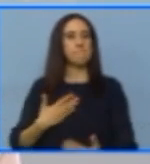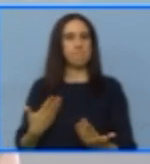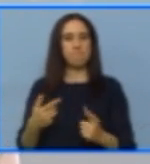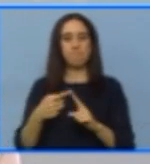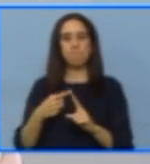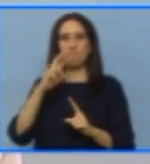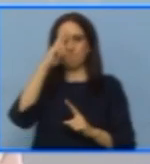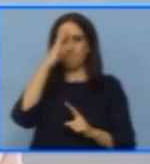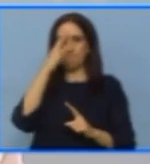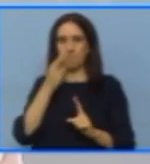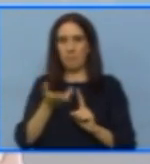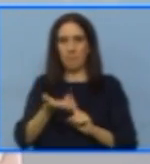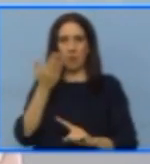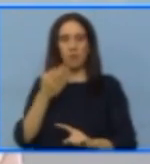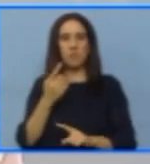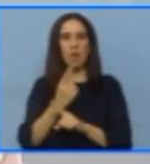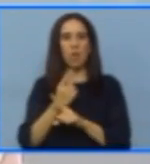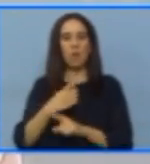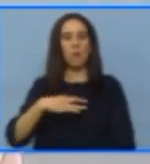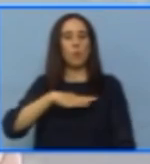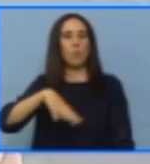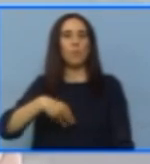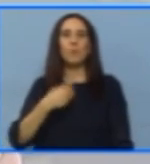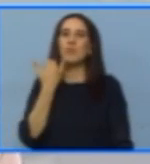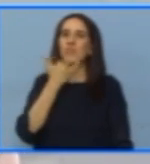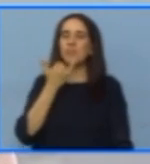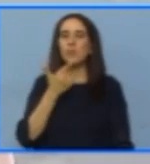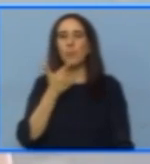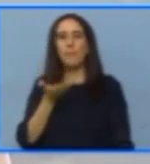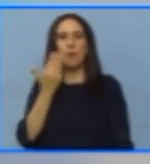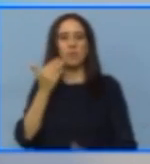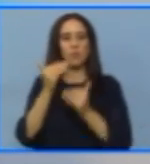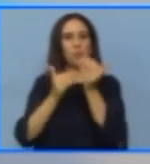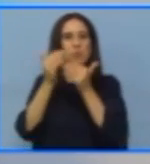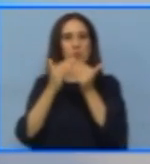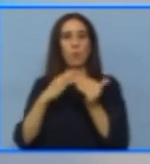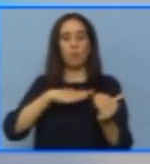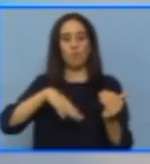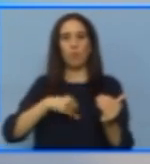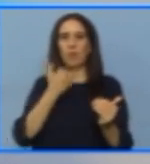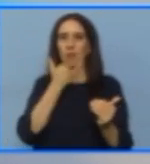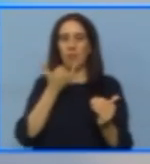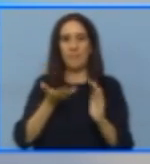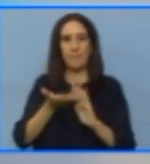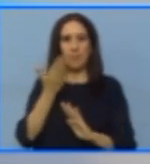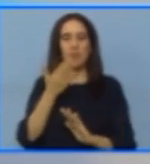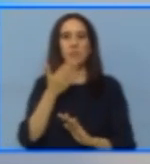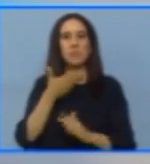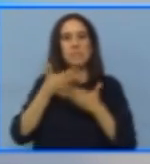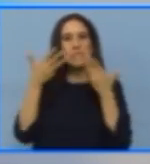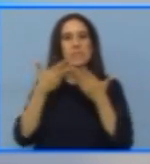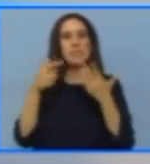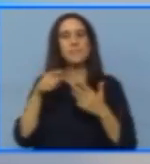com a construção de um mundo mais feliz, de um mundo mais alegre, de uma comunidade que seja